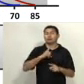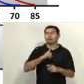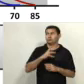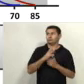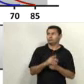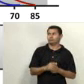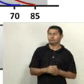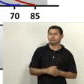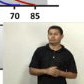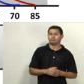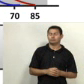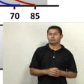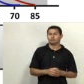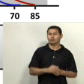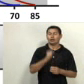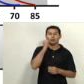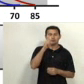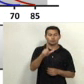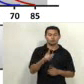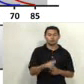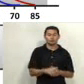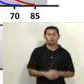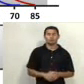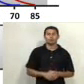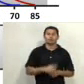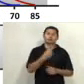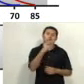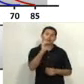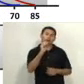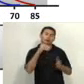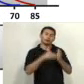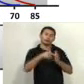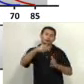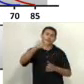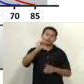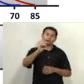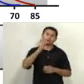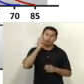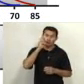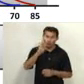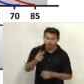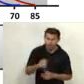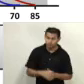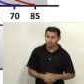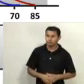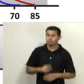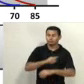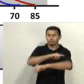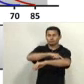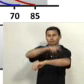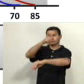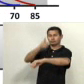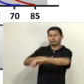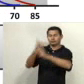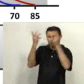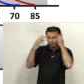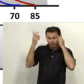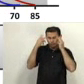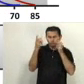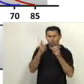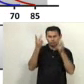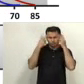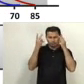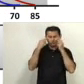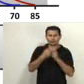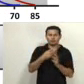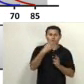figura azul de 10 a 70? Olha só, a minha curva de distribuição normal, ela não vai de média mais ou